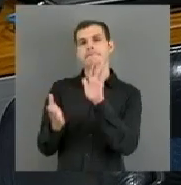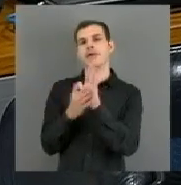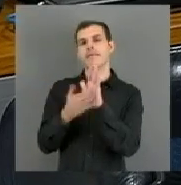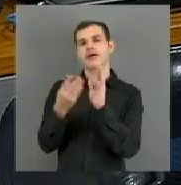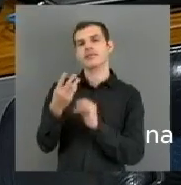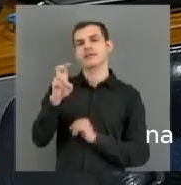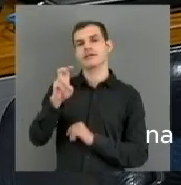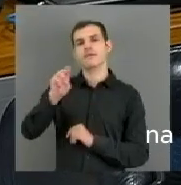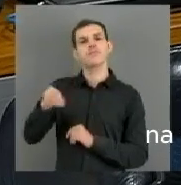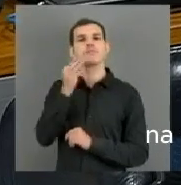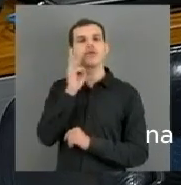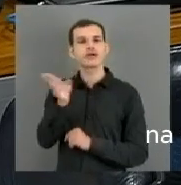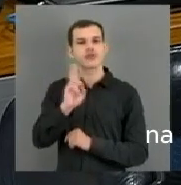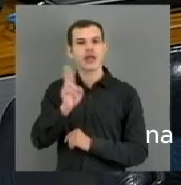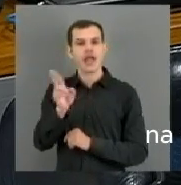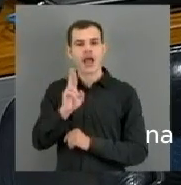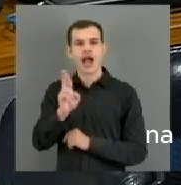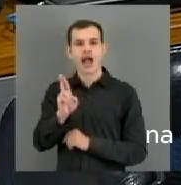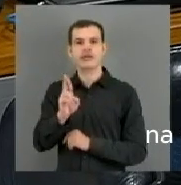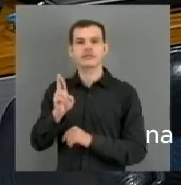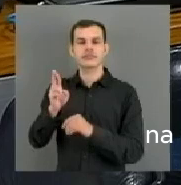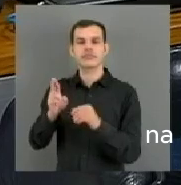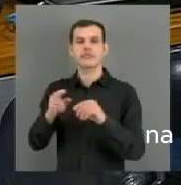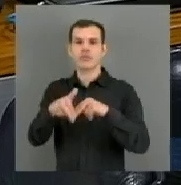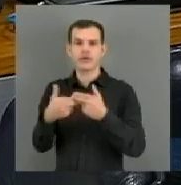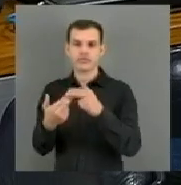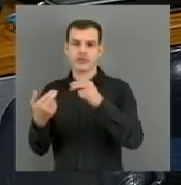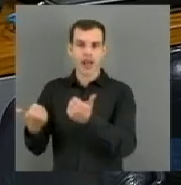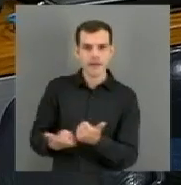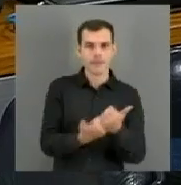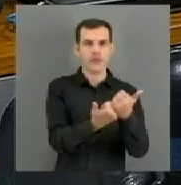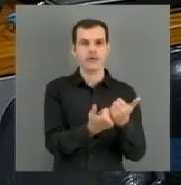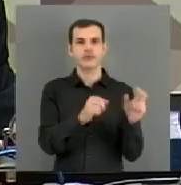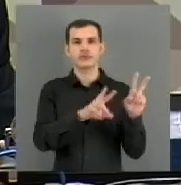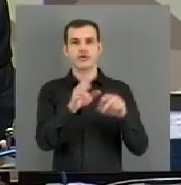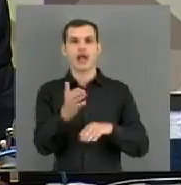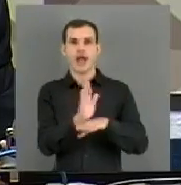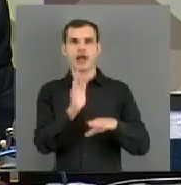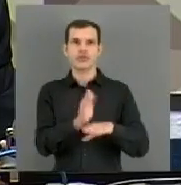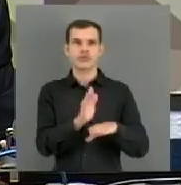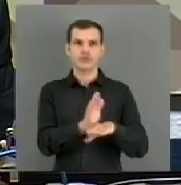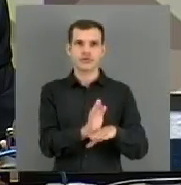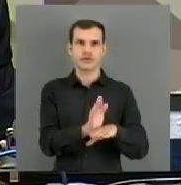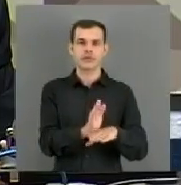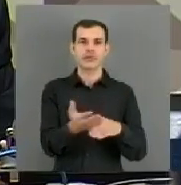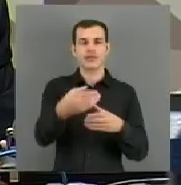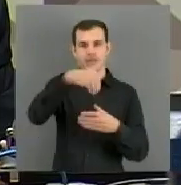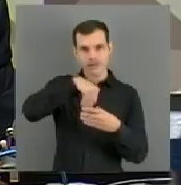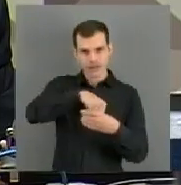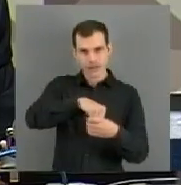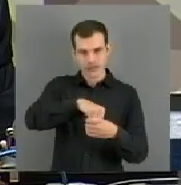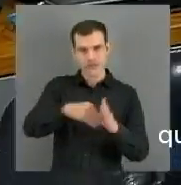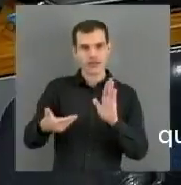ajuda e proteção na CPI das apostas da Câmara dos Deputados? Lamento, senador, mas vou permanecer em